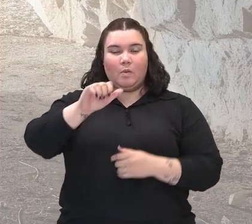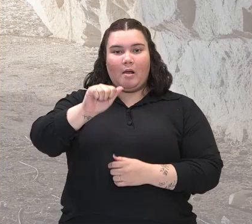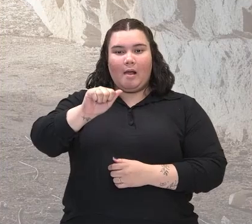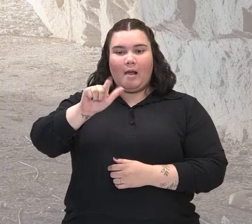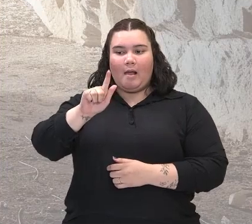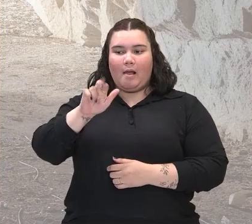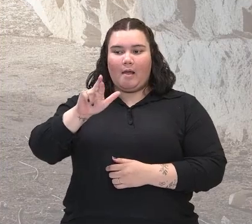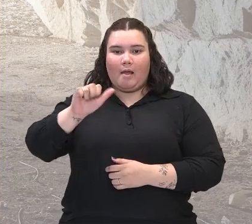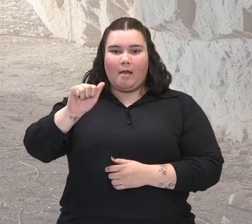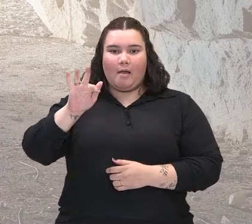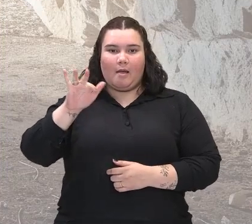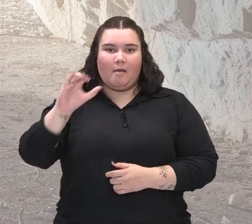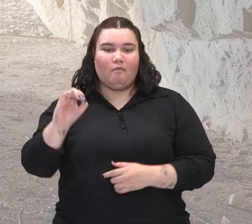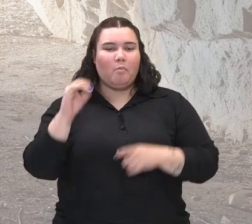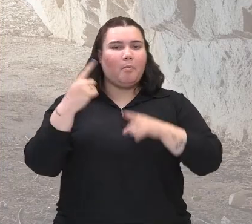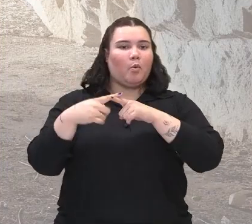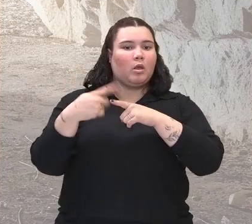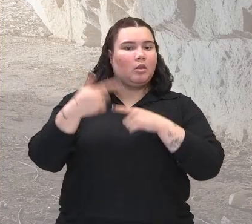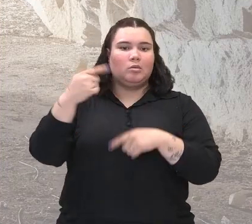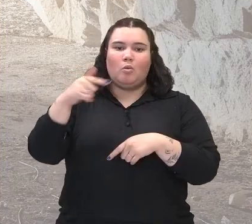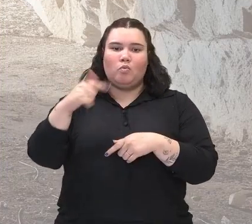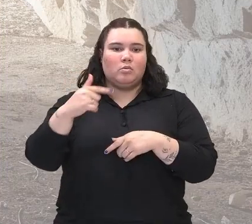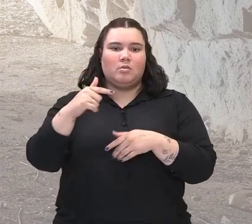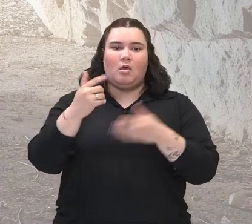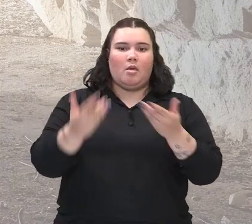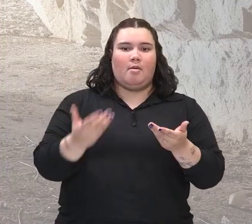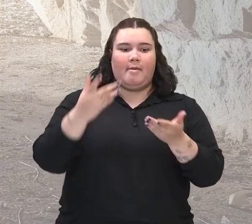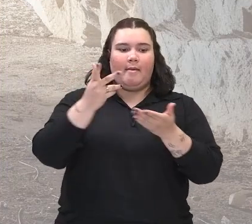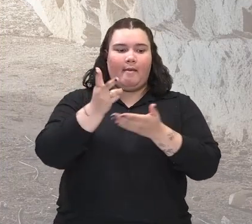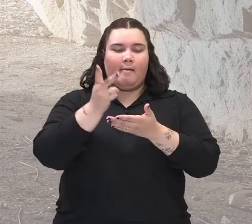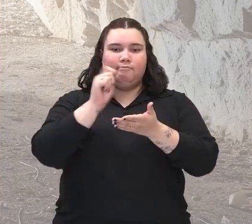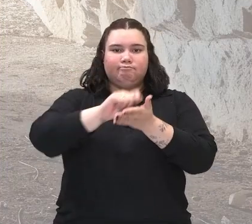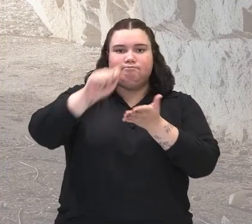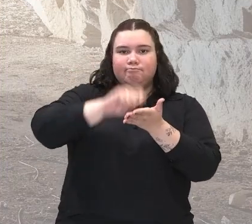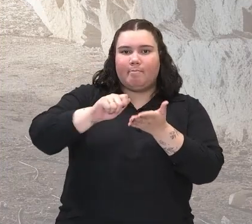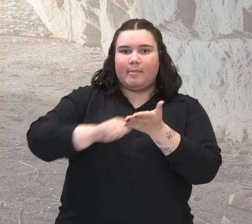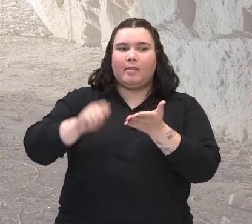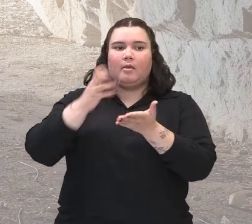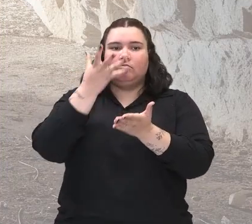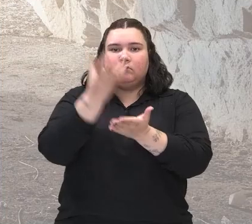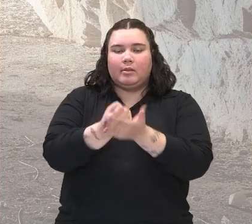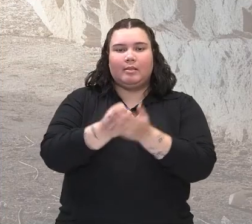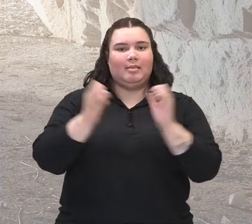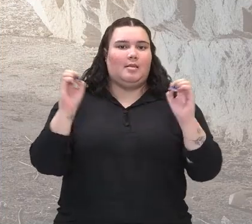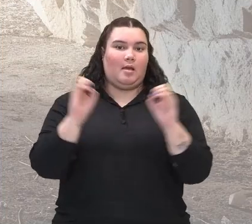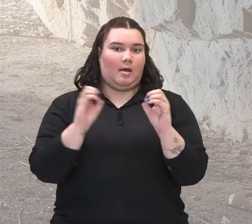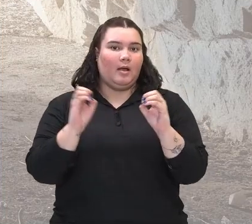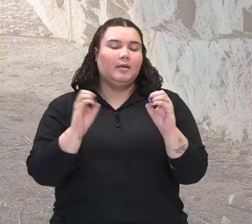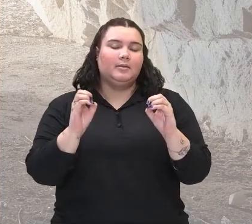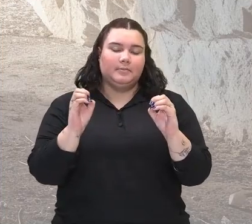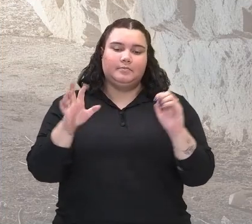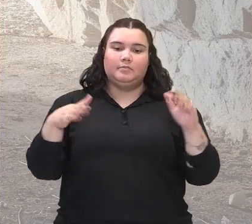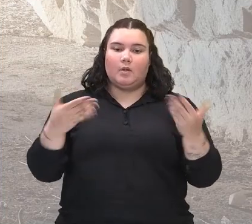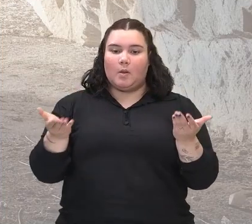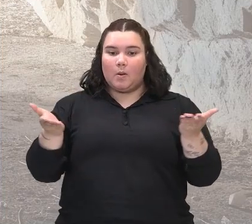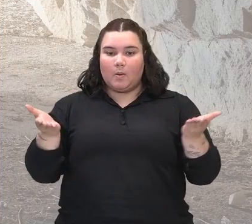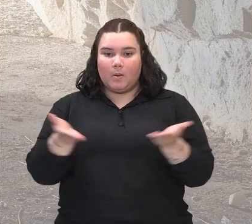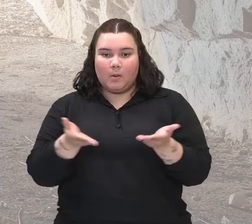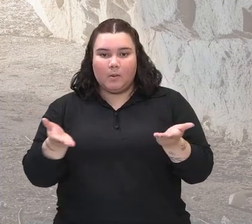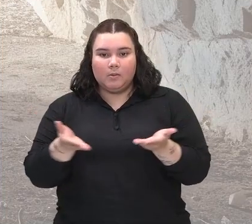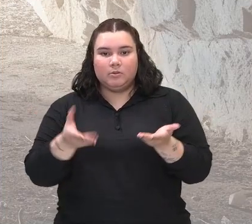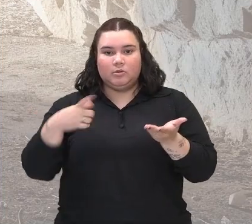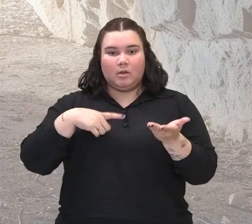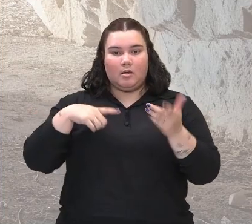existem registros escritos né deste momento histórico então neste momento né que nós estamos aqui